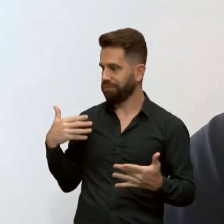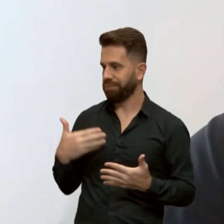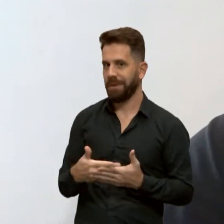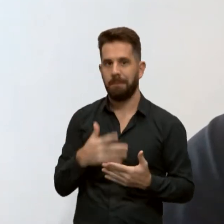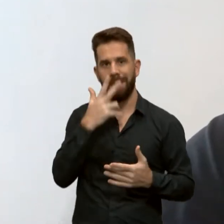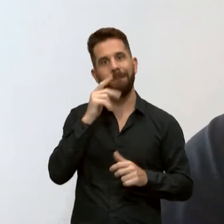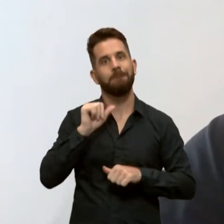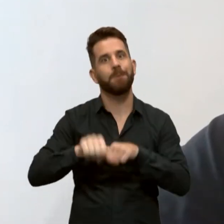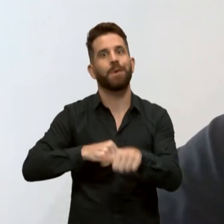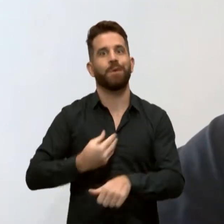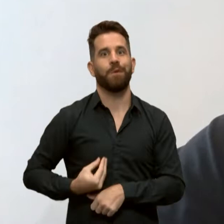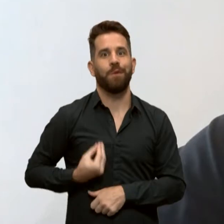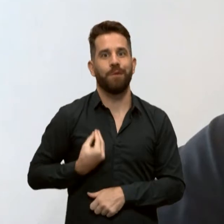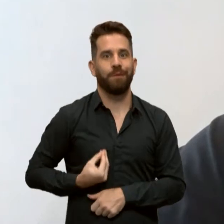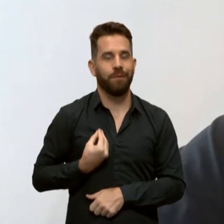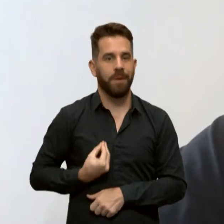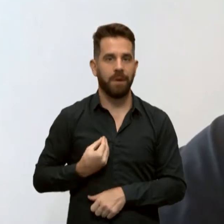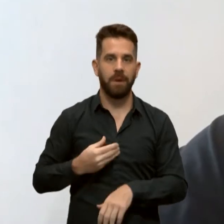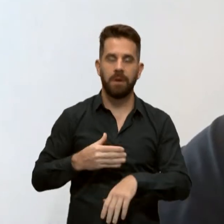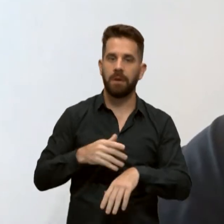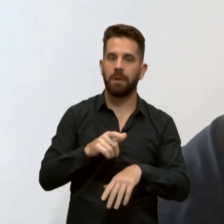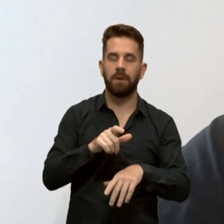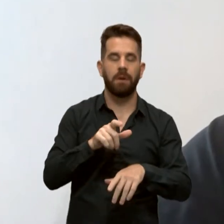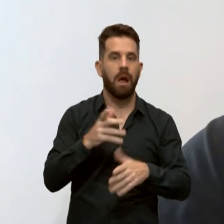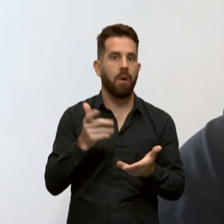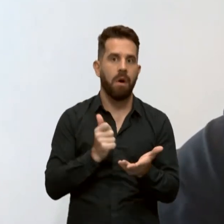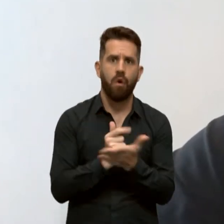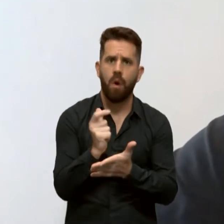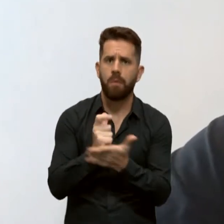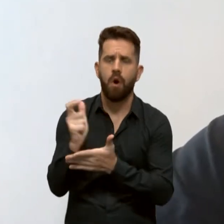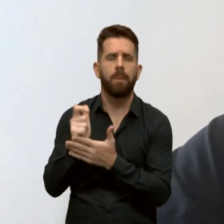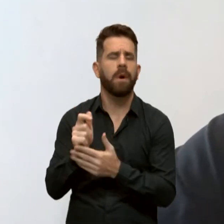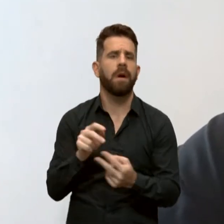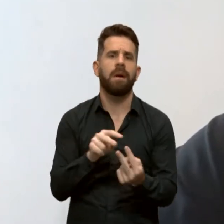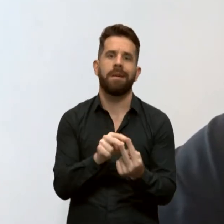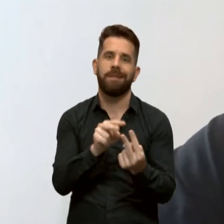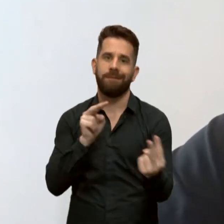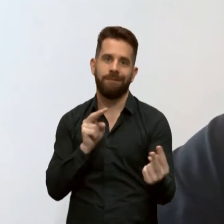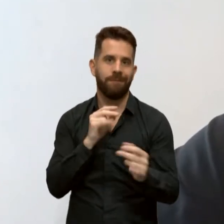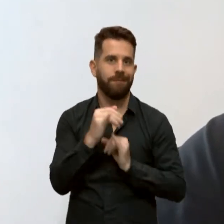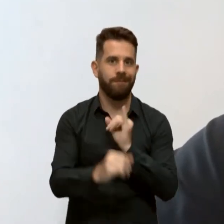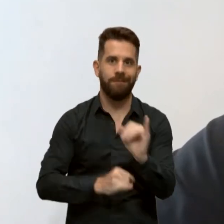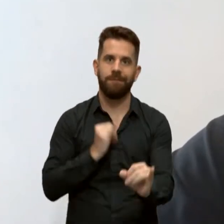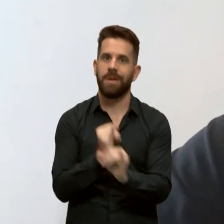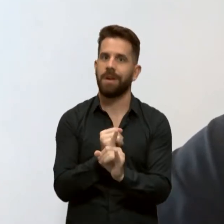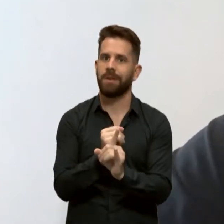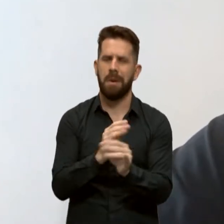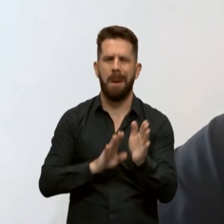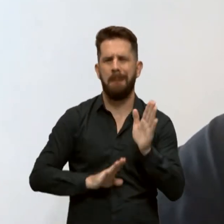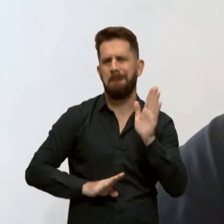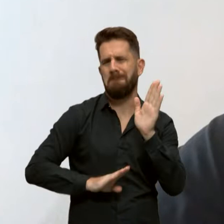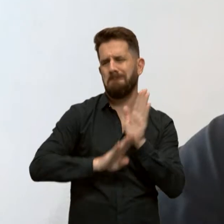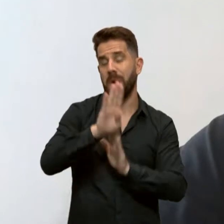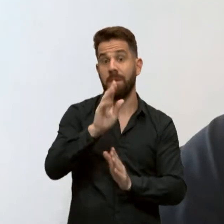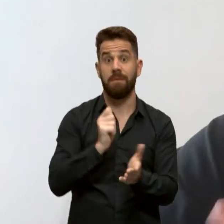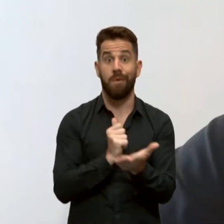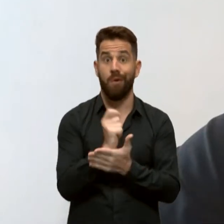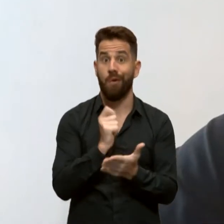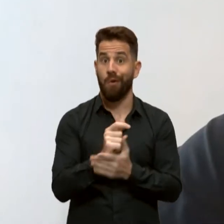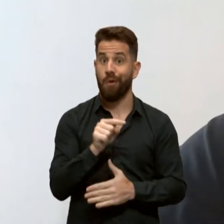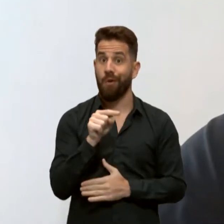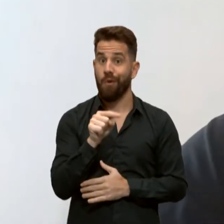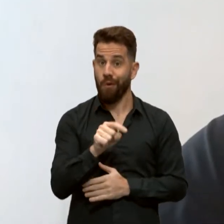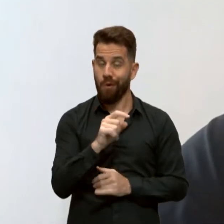pandemia, as compras online, elas de certa forma explodiram, então faz sentido,